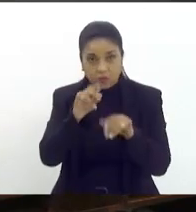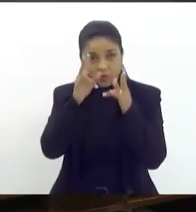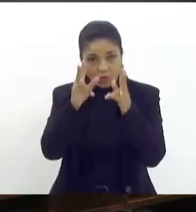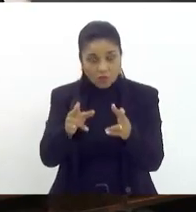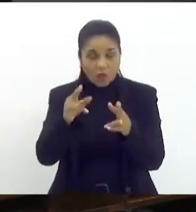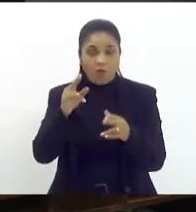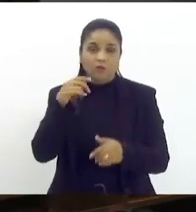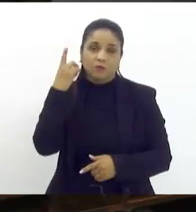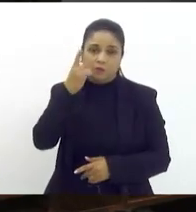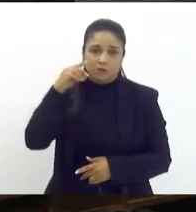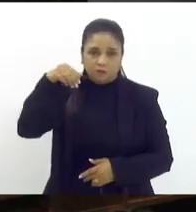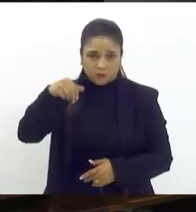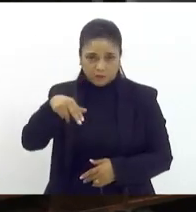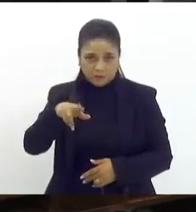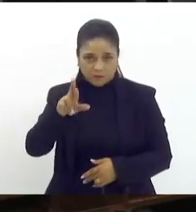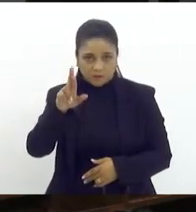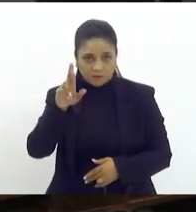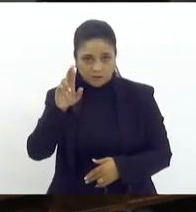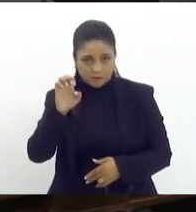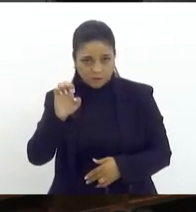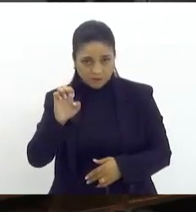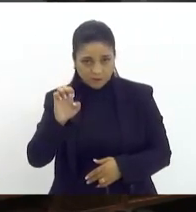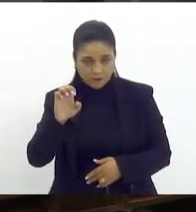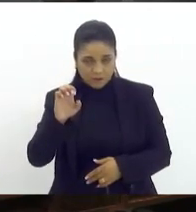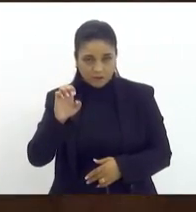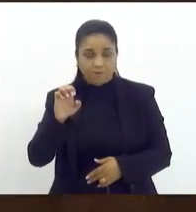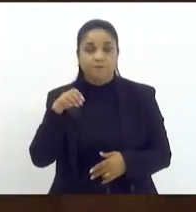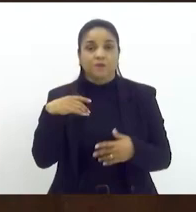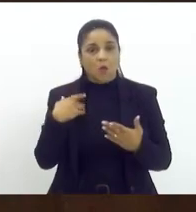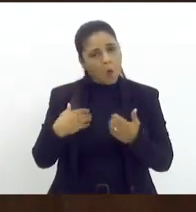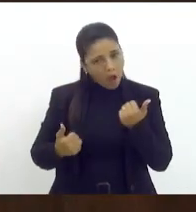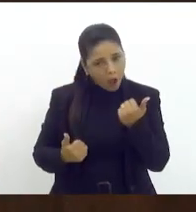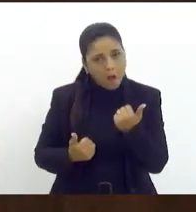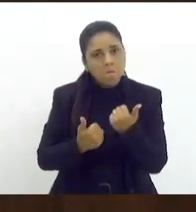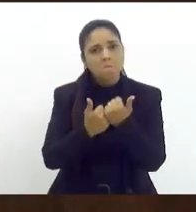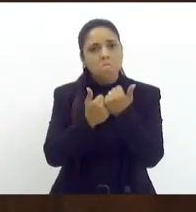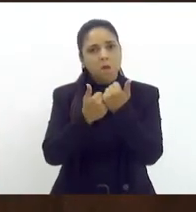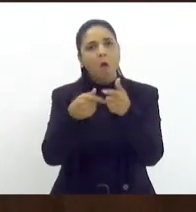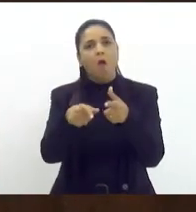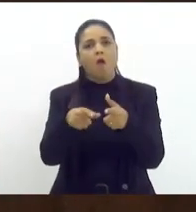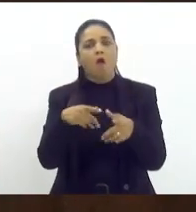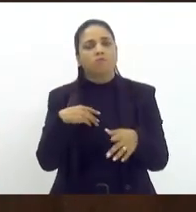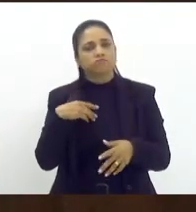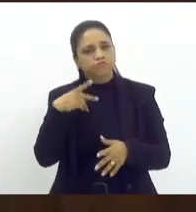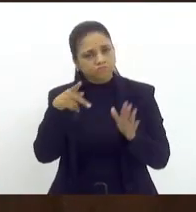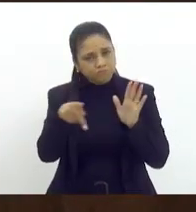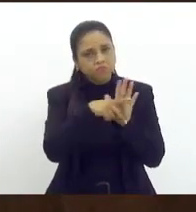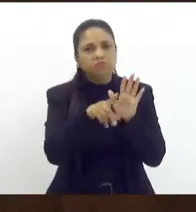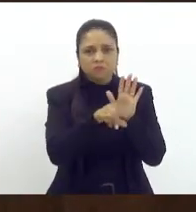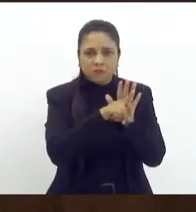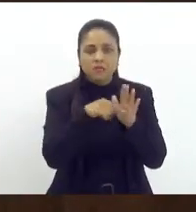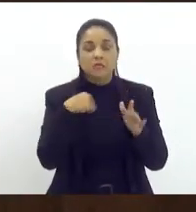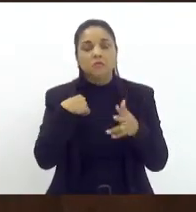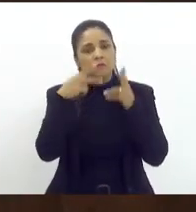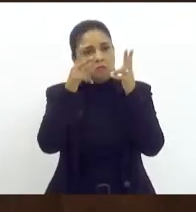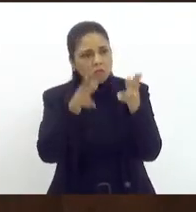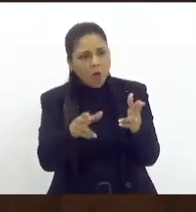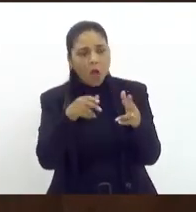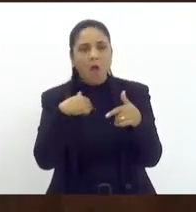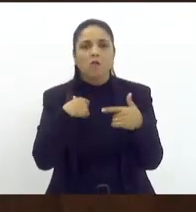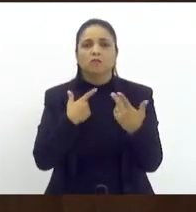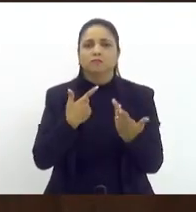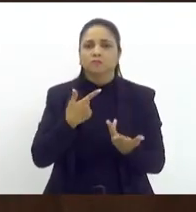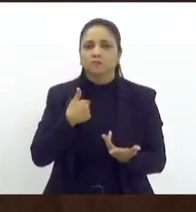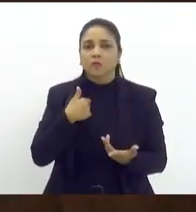Correia para dizer com o apoia esse projeto foi dizer porque numa razão parecida como vossa excelência